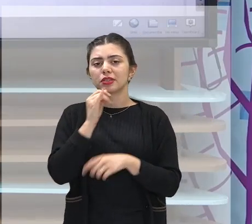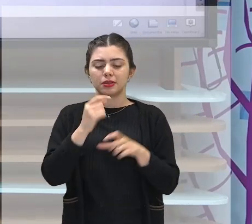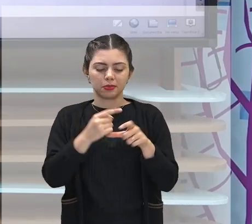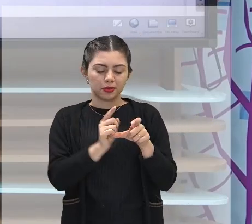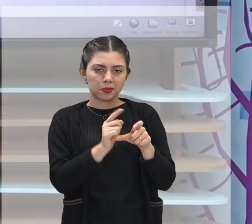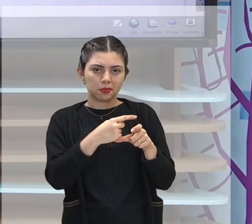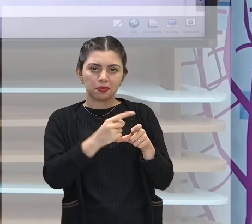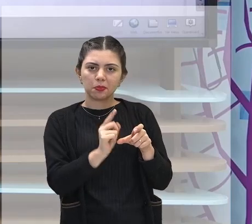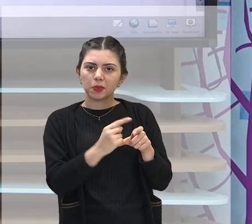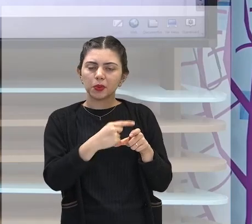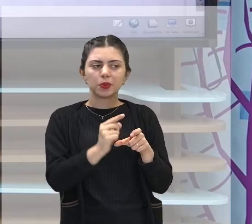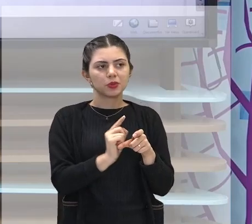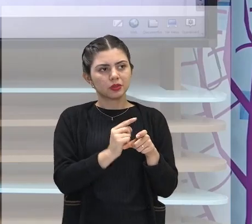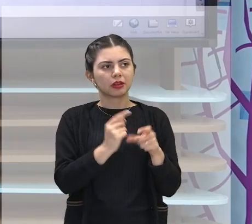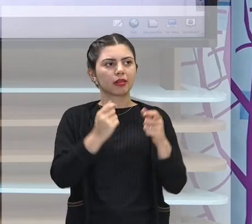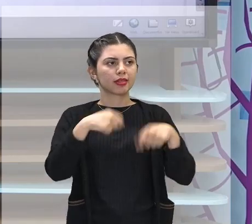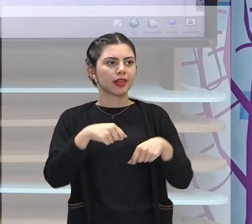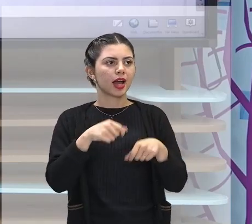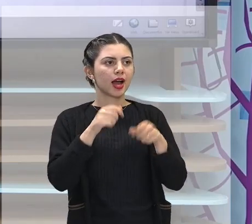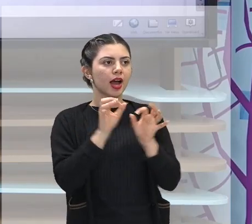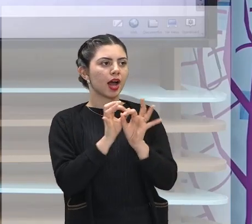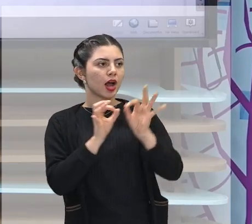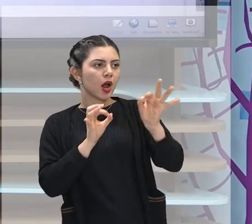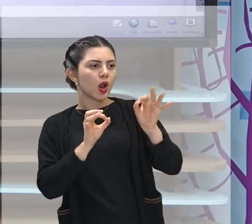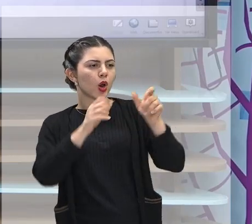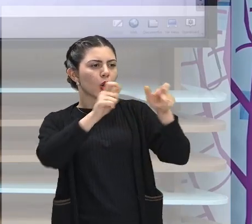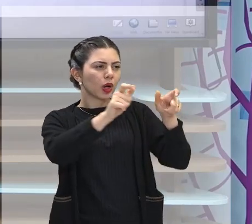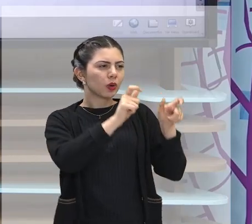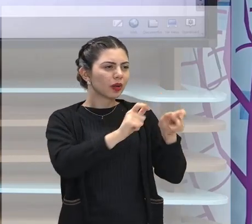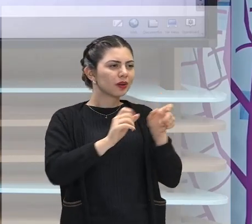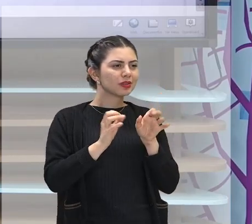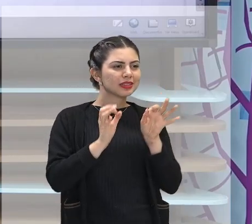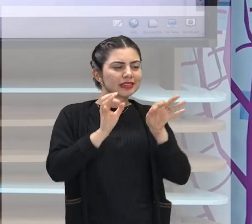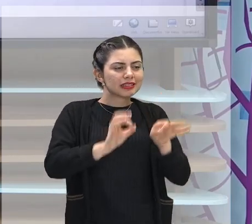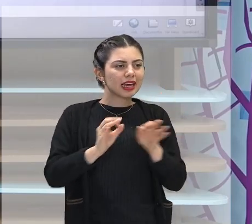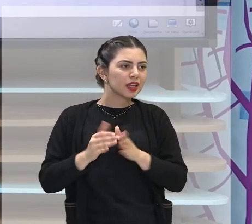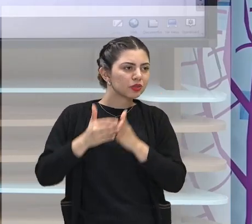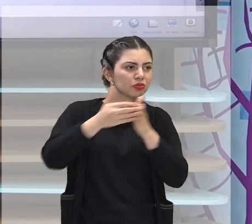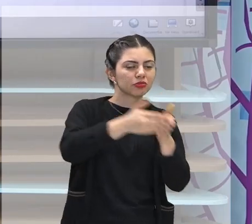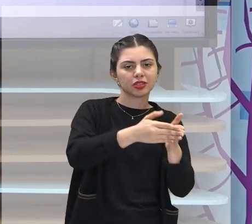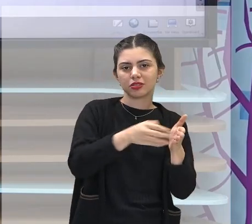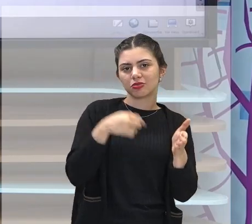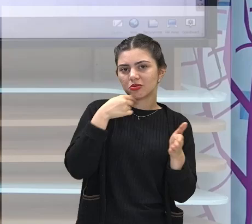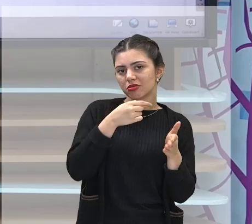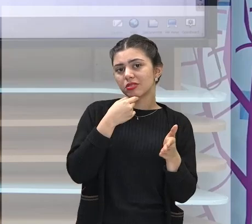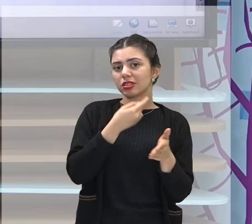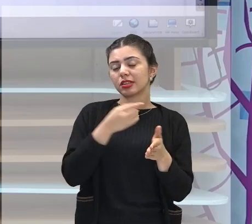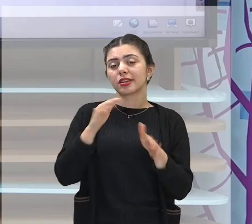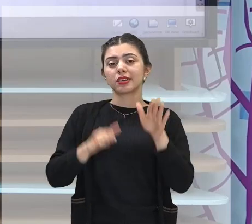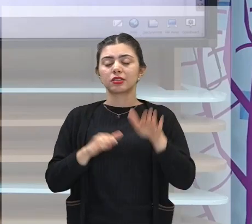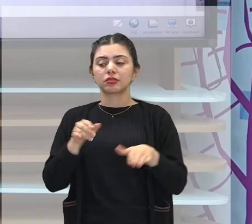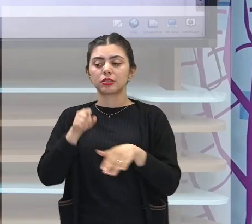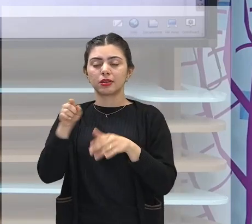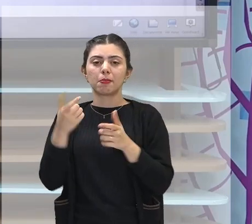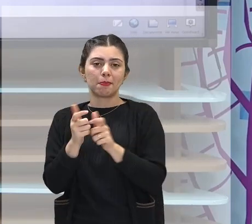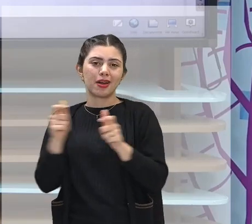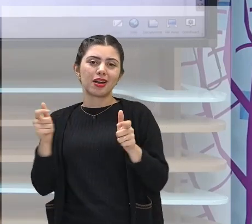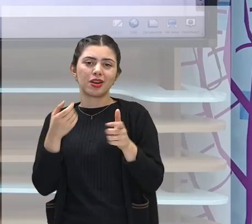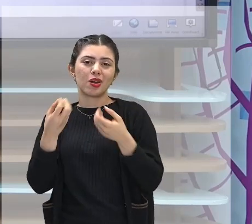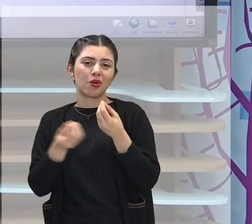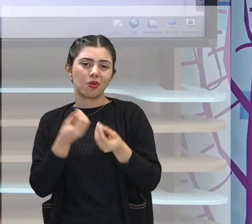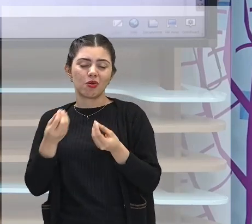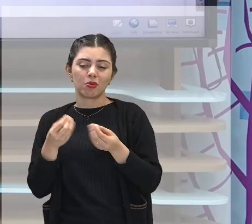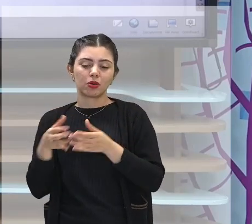bússola, recursos mais sofisticados, né? Na sua grande maioria da navegação, né, o